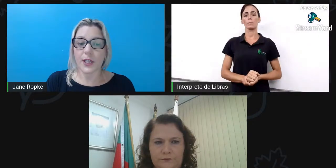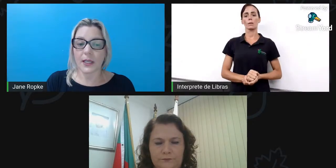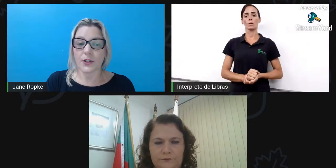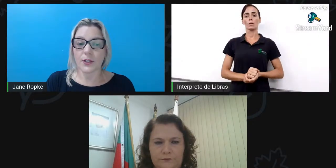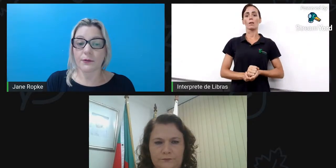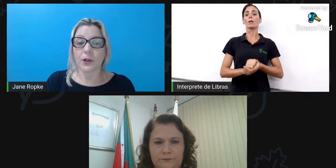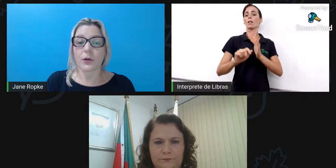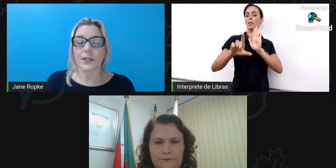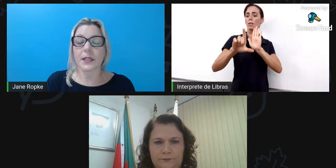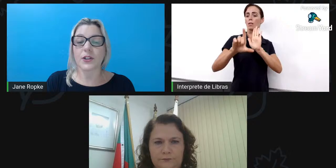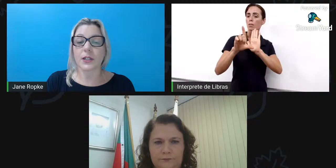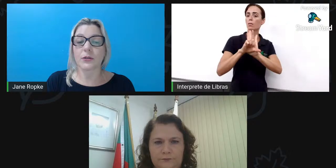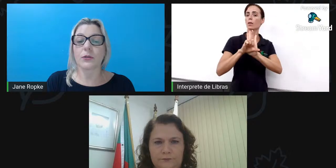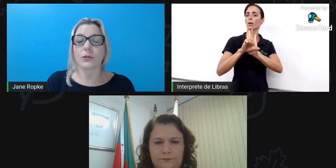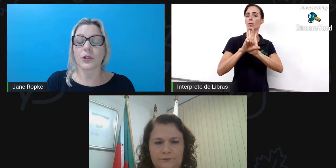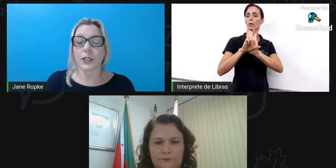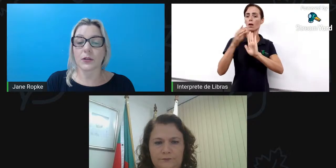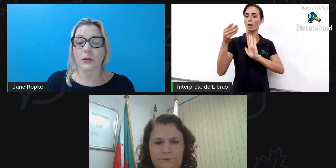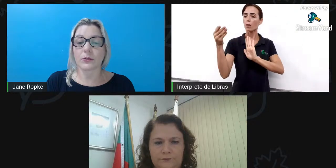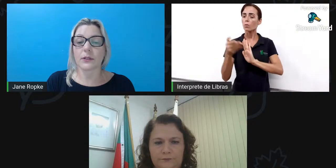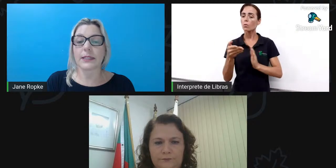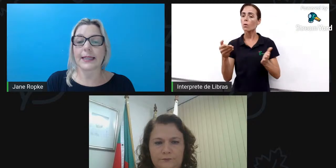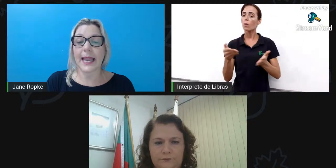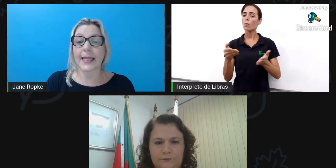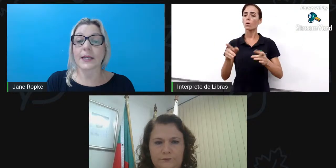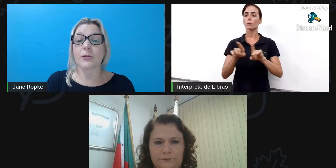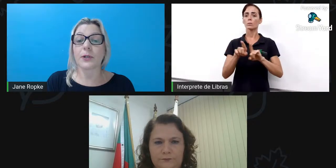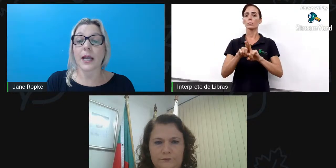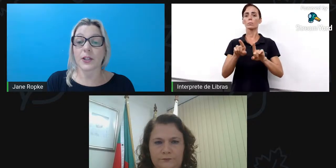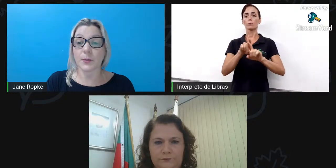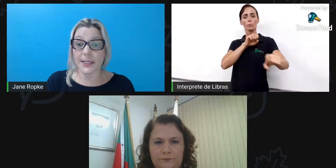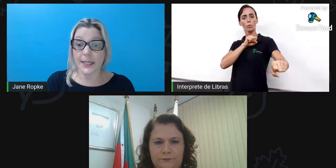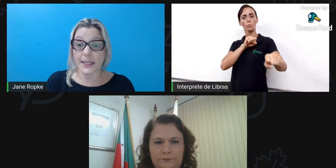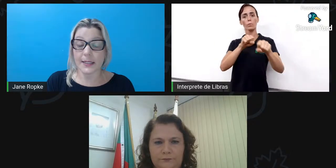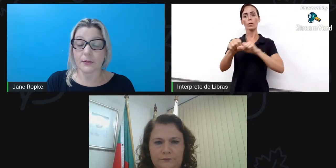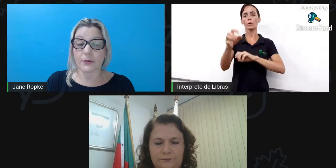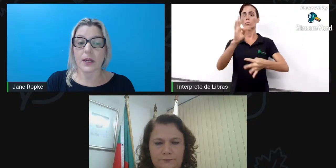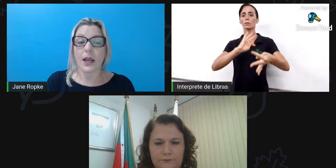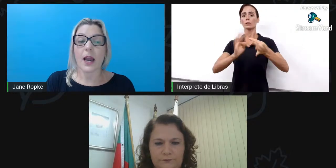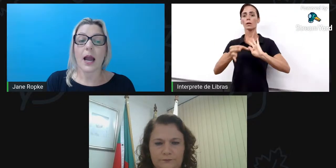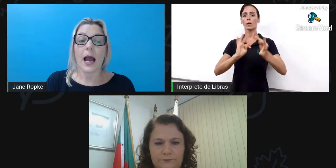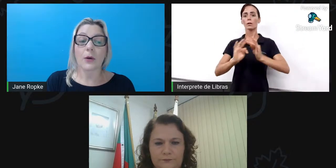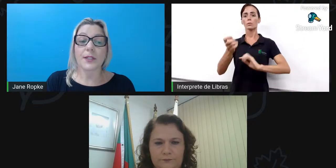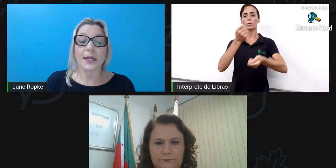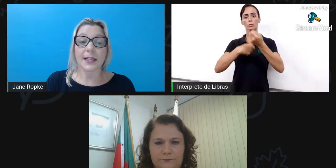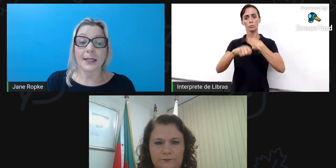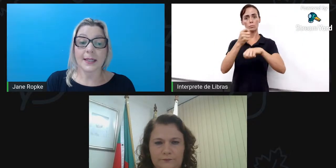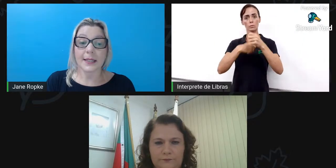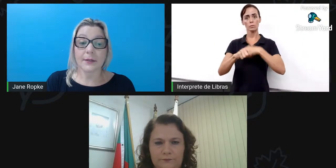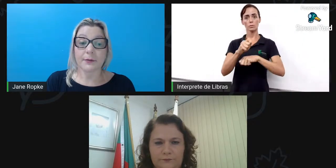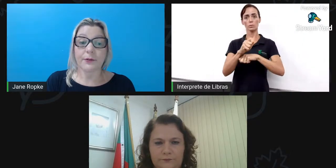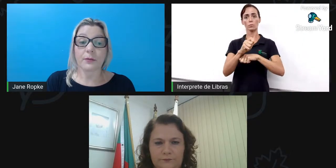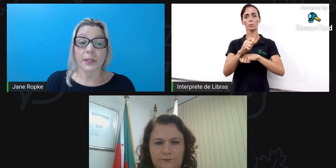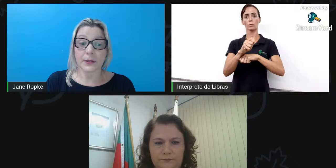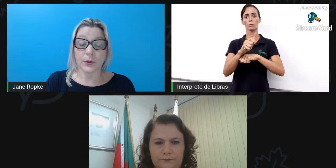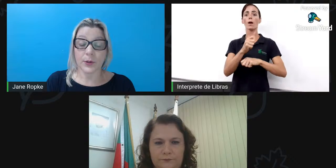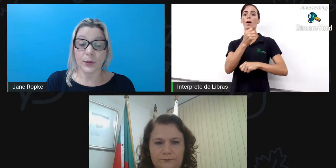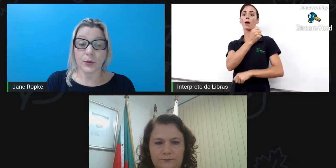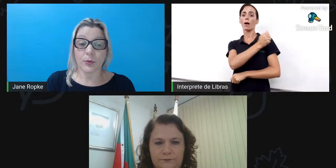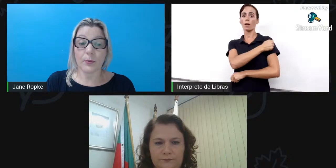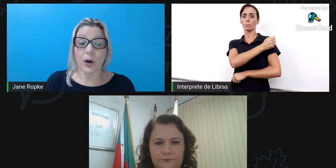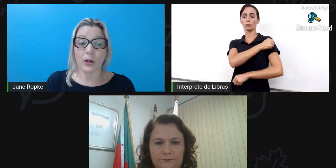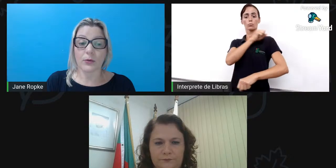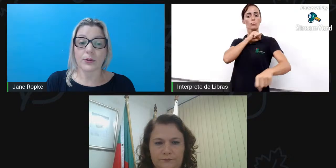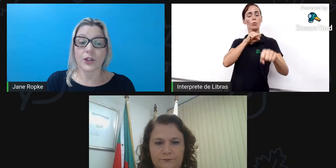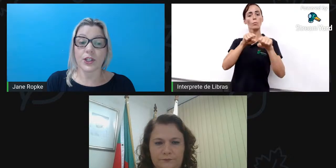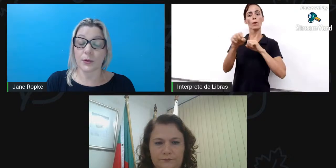legislação vigente, foi concedido o título de técnico em administração aos seguintes formandos